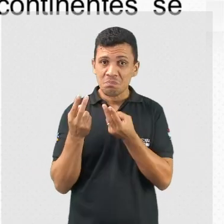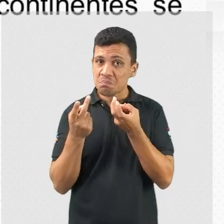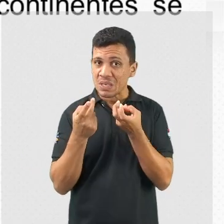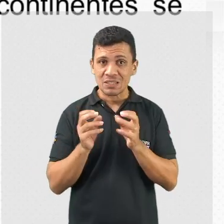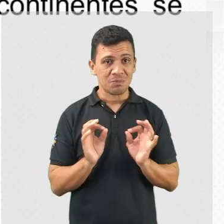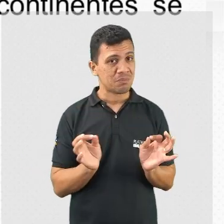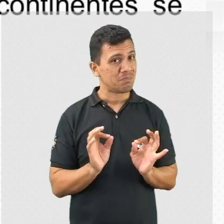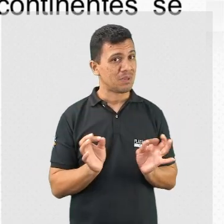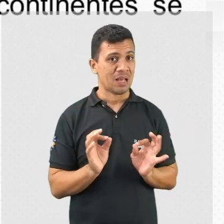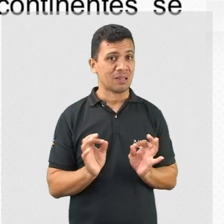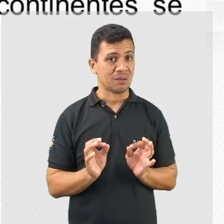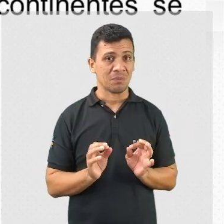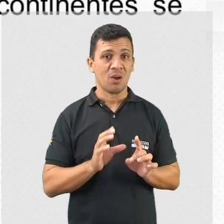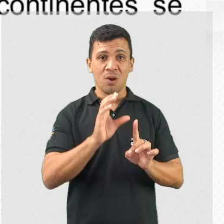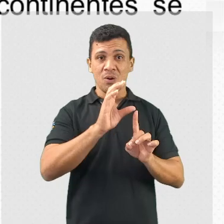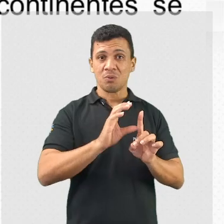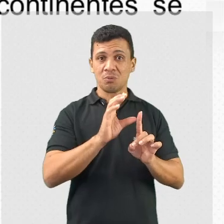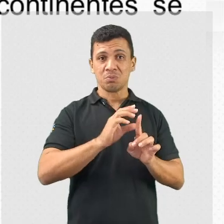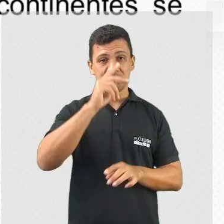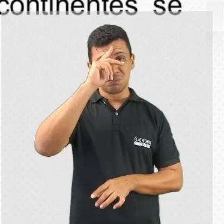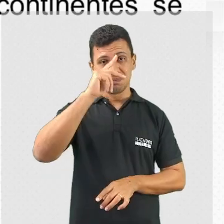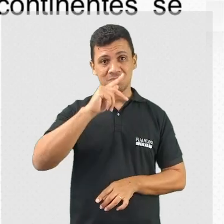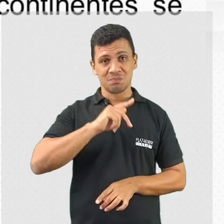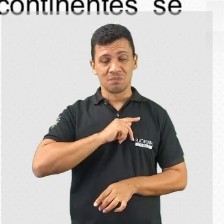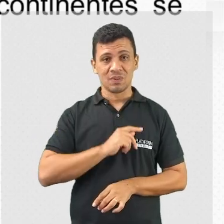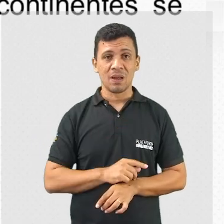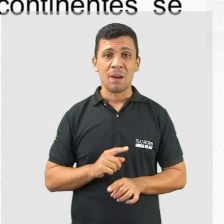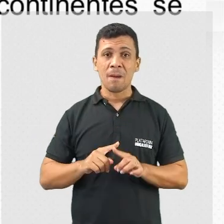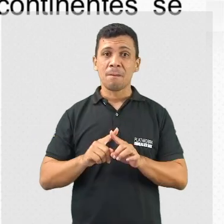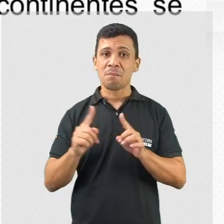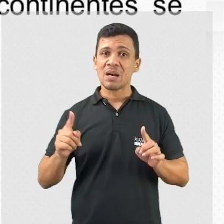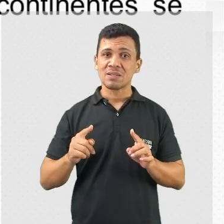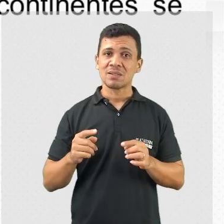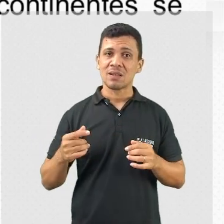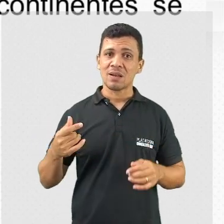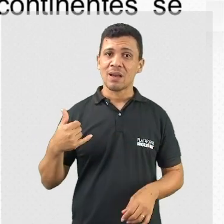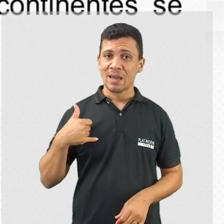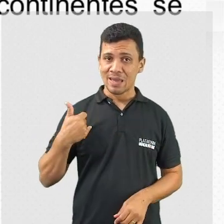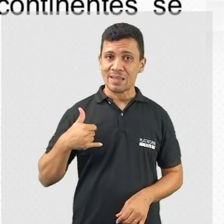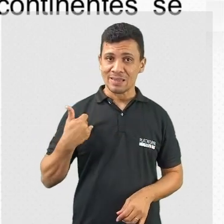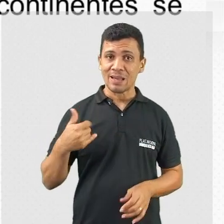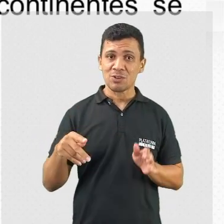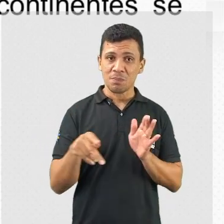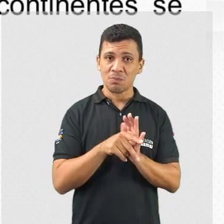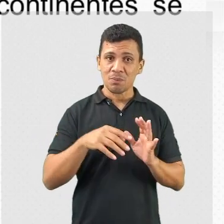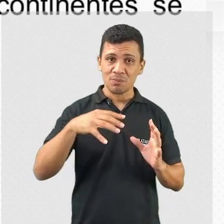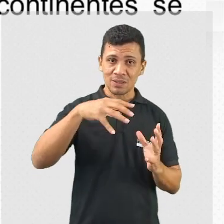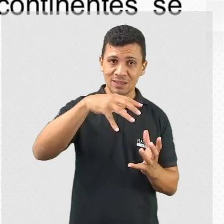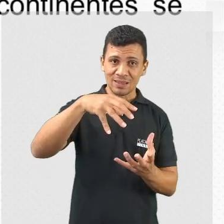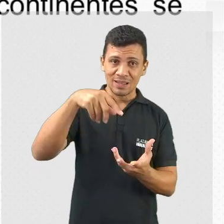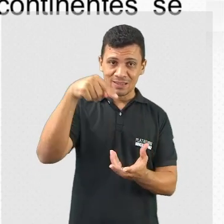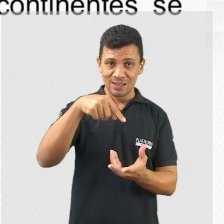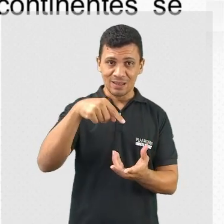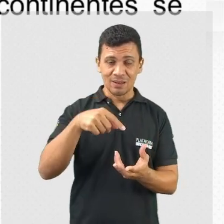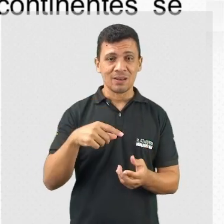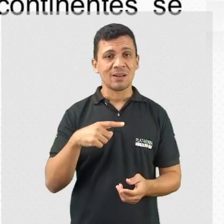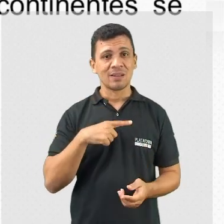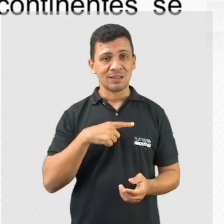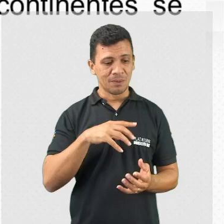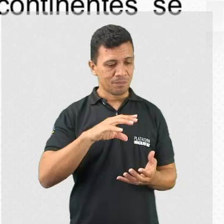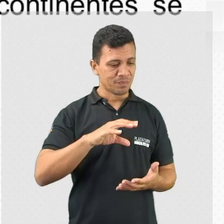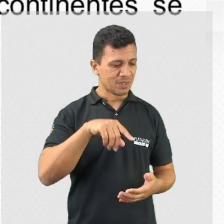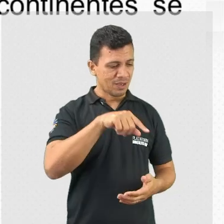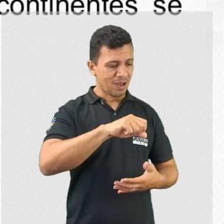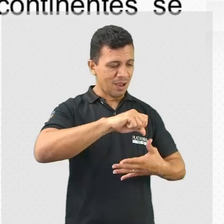do nosso tempo cronológico, mas dentro da idade da Terra, era possível que essas regiões estivessem juntas e